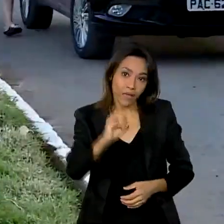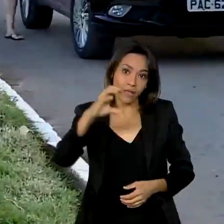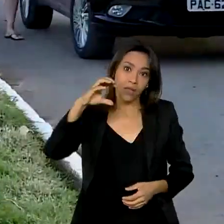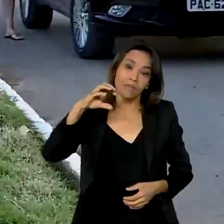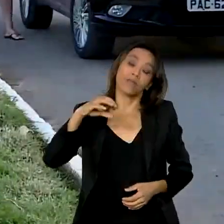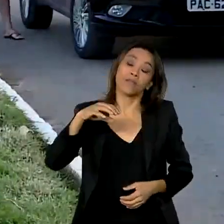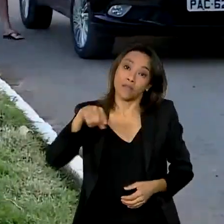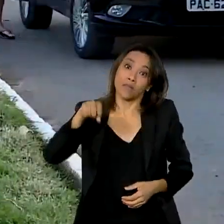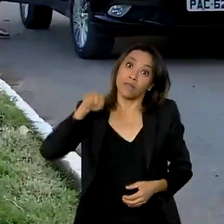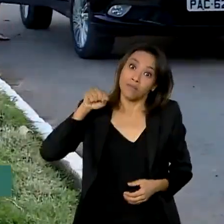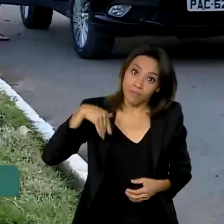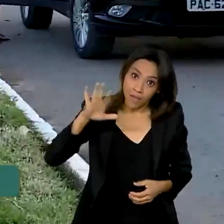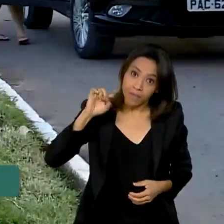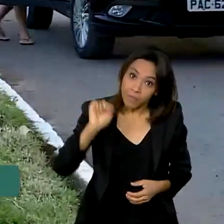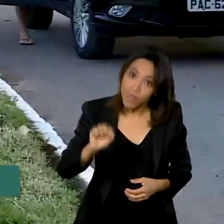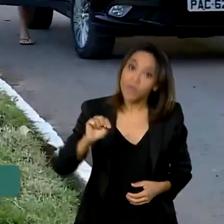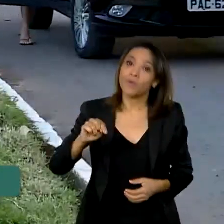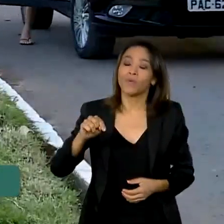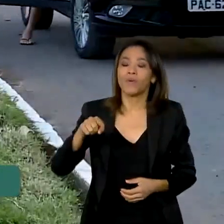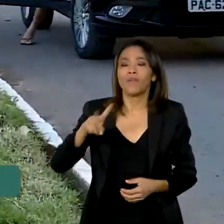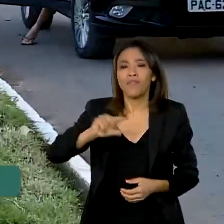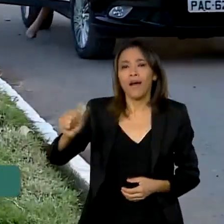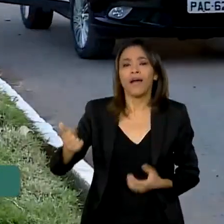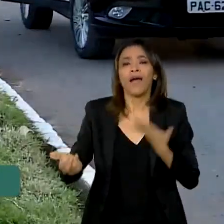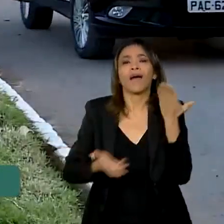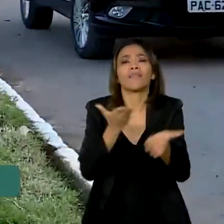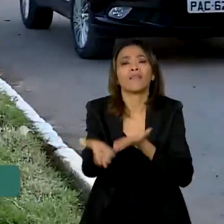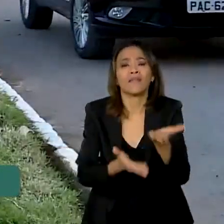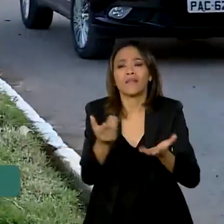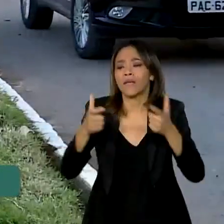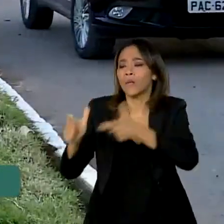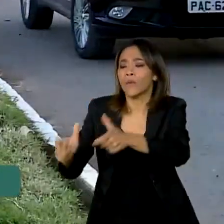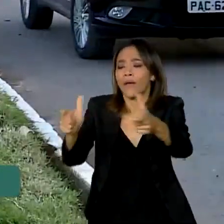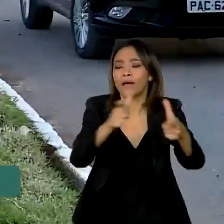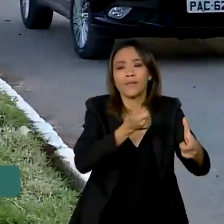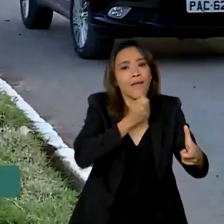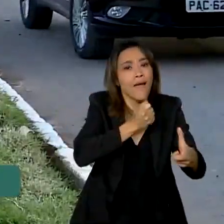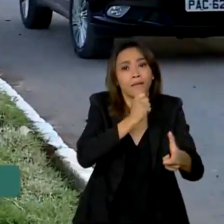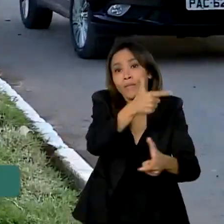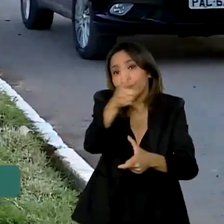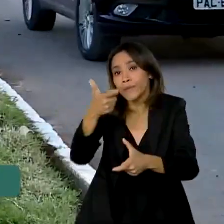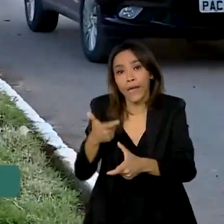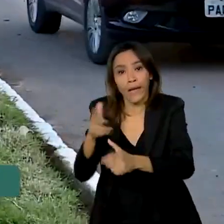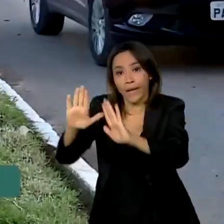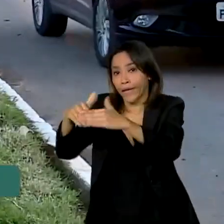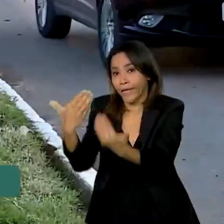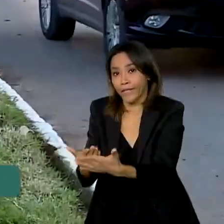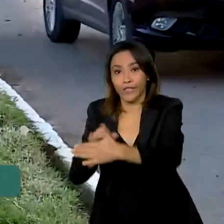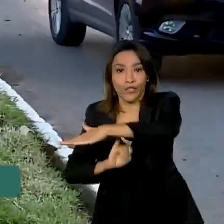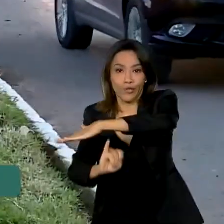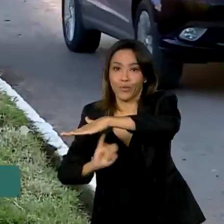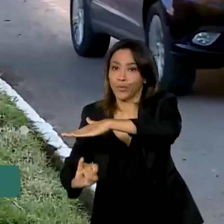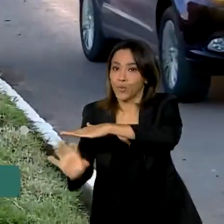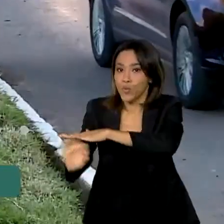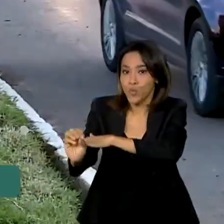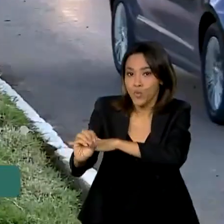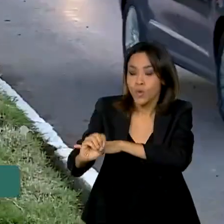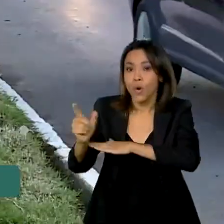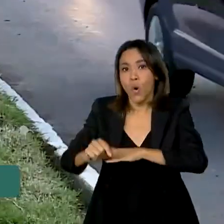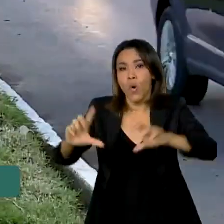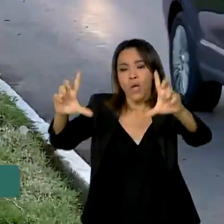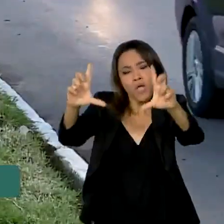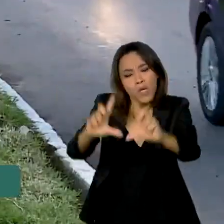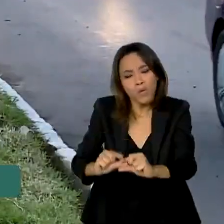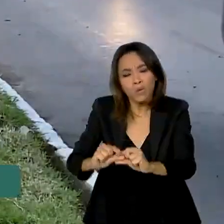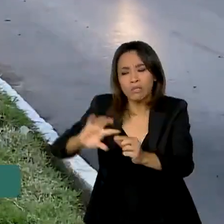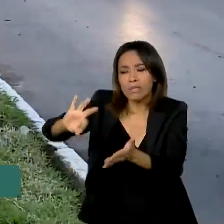educação profissional. Eles vão atender regiões que ainda não possuem unidades ou que registram um número baixo de